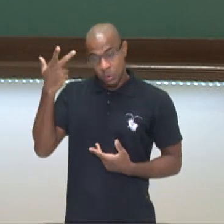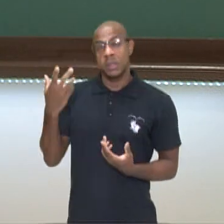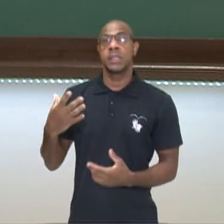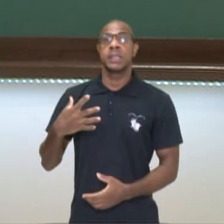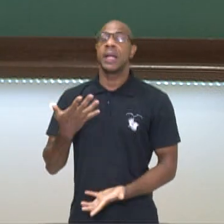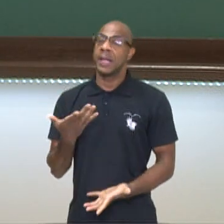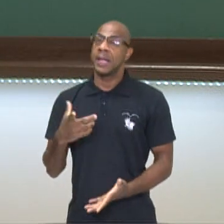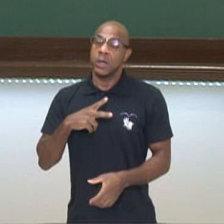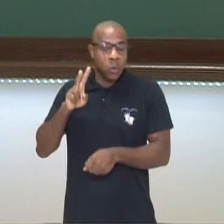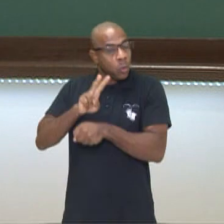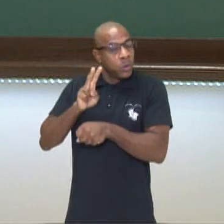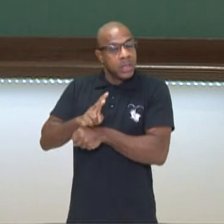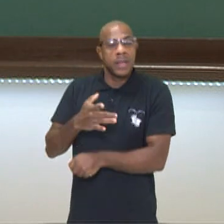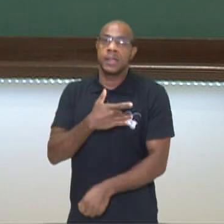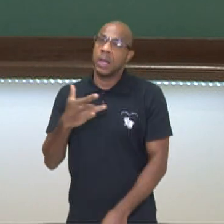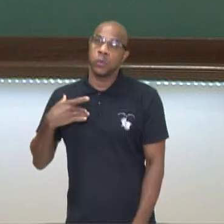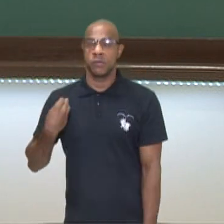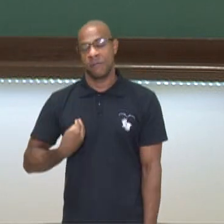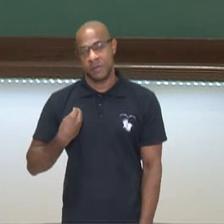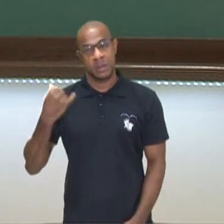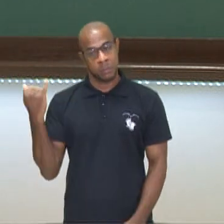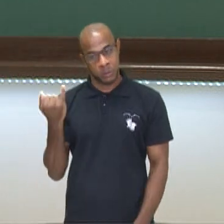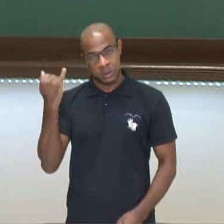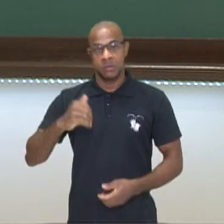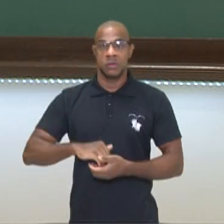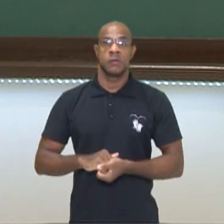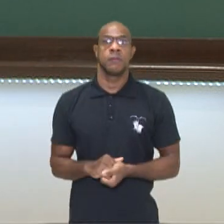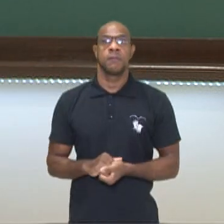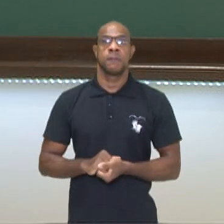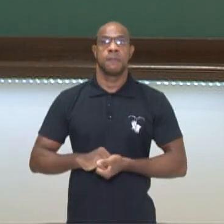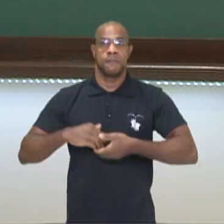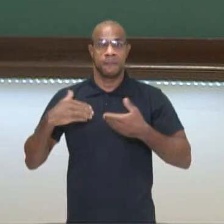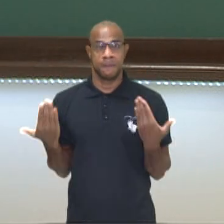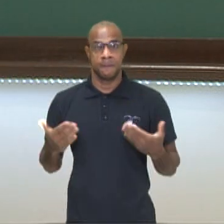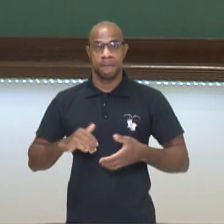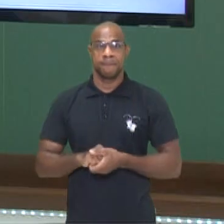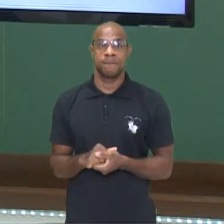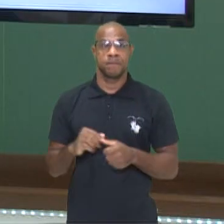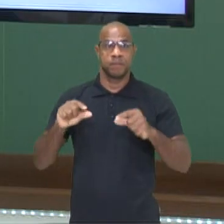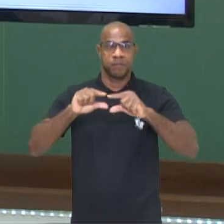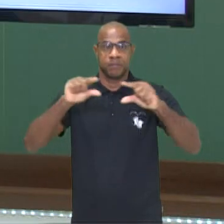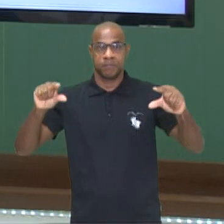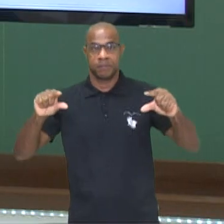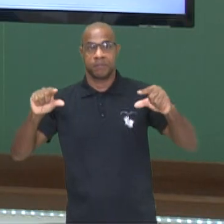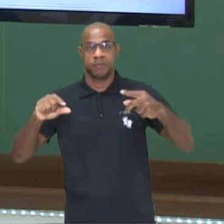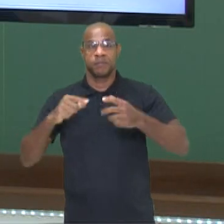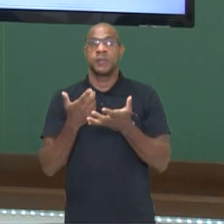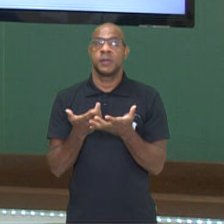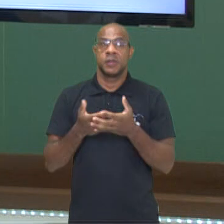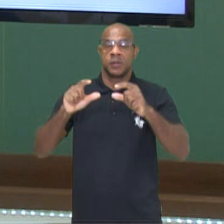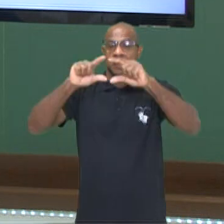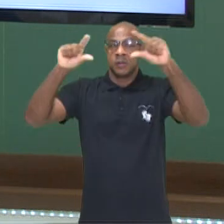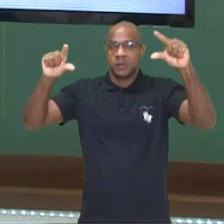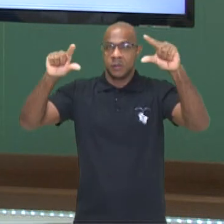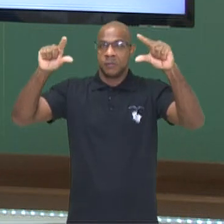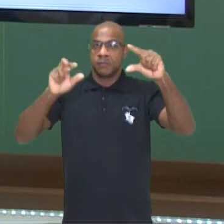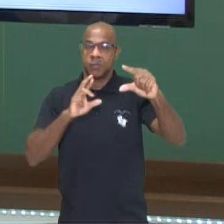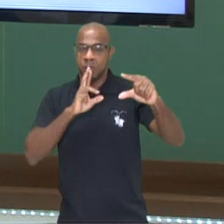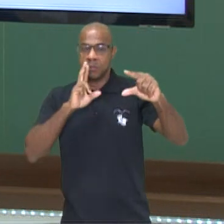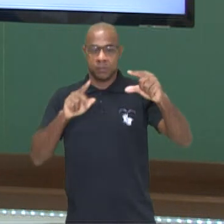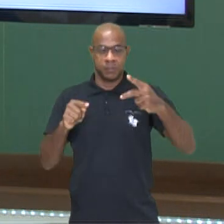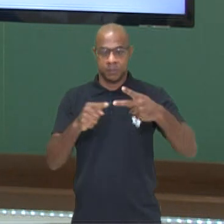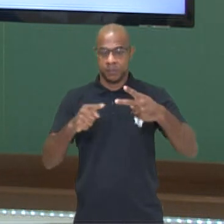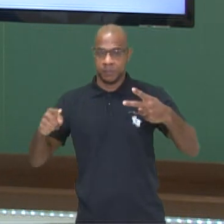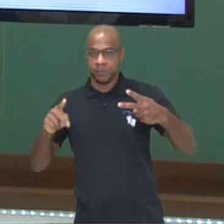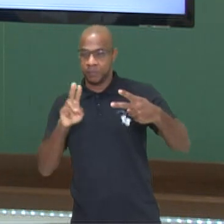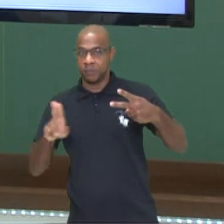isso, é bom, é positivo, né? E trabalhando com essas frases, com a manchete e com a resposta que utilizamos